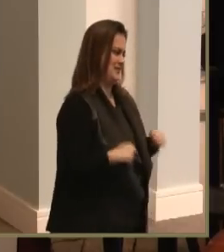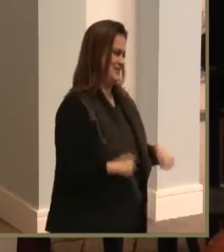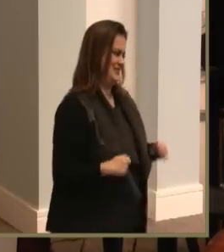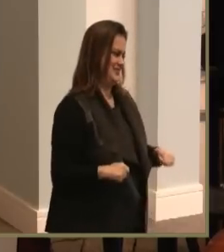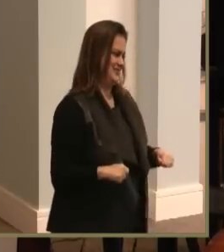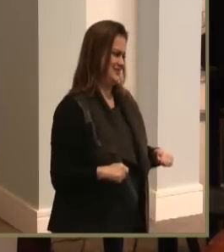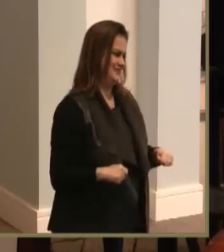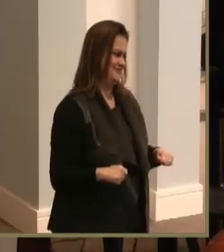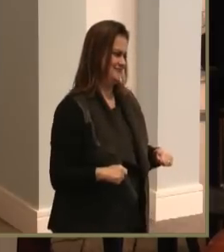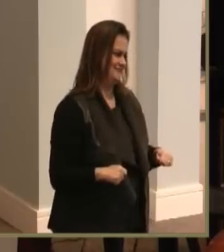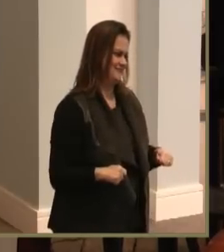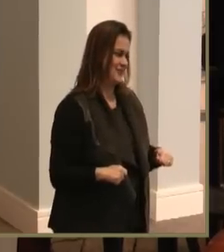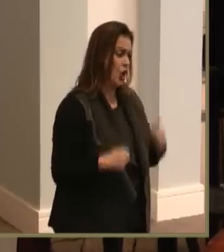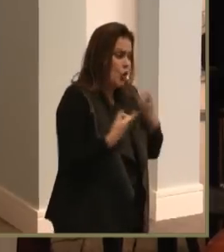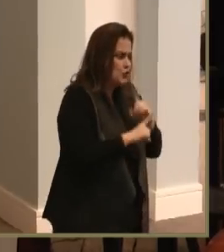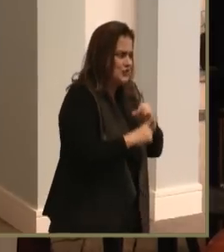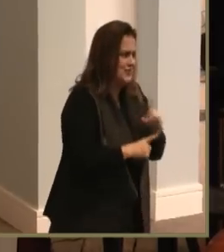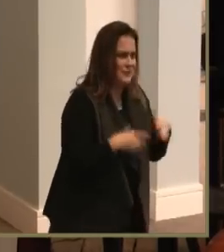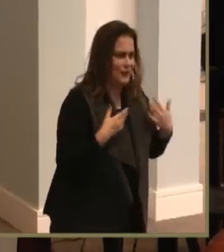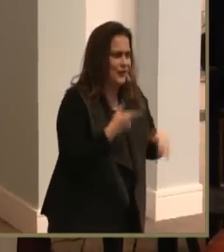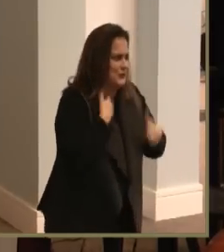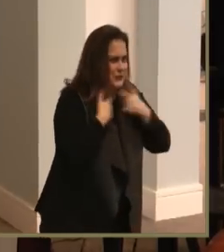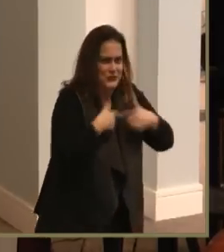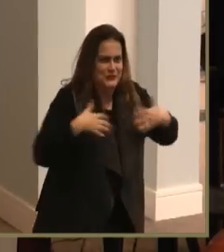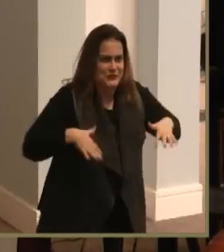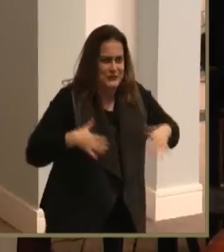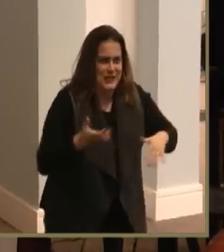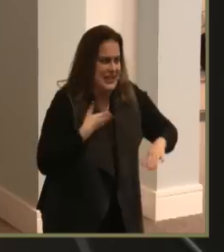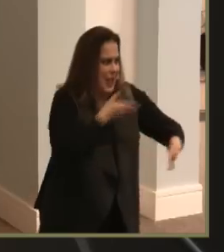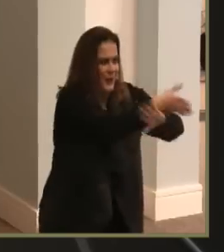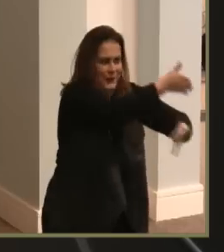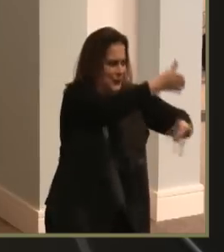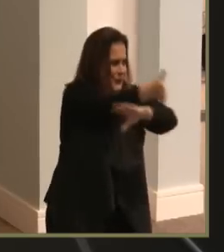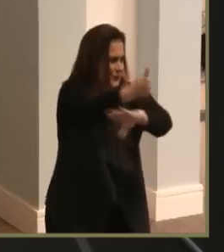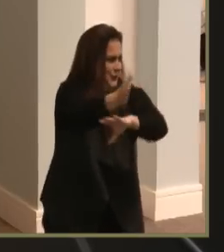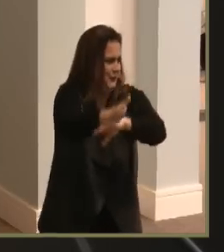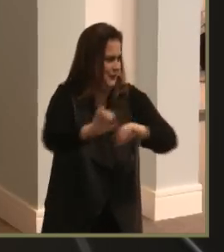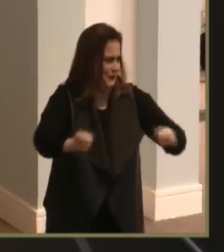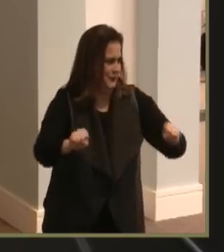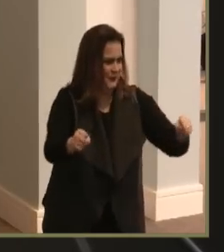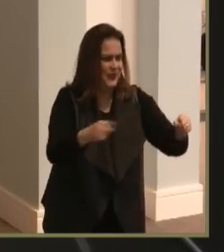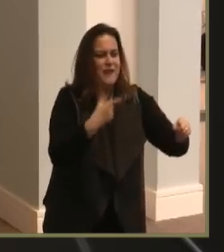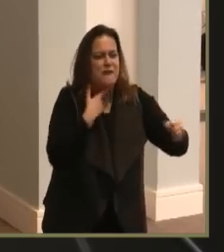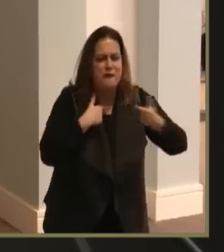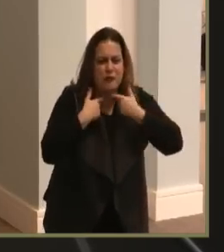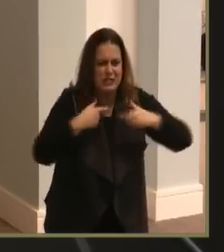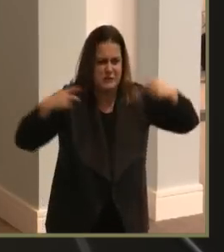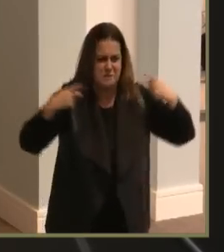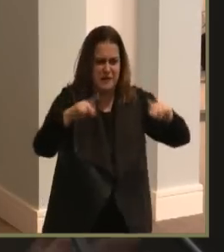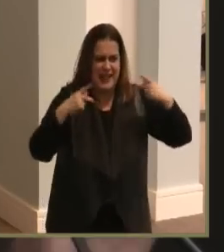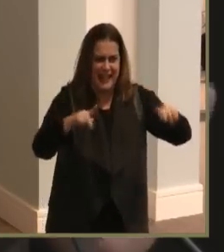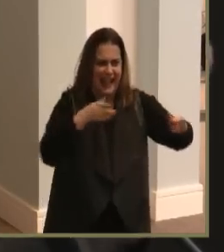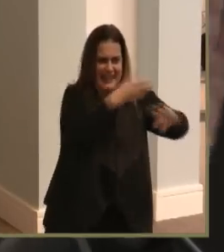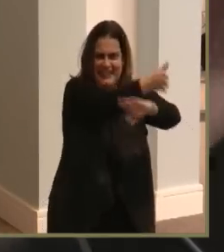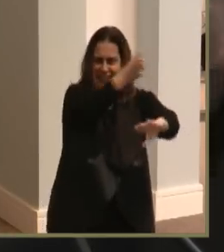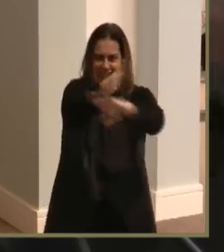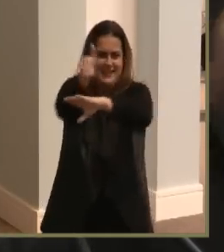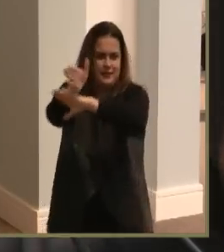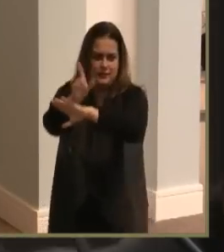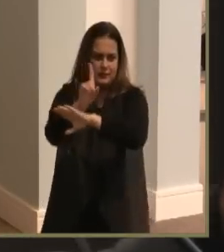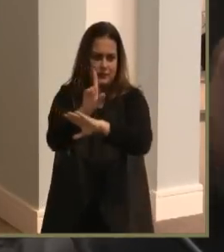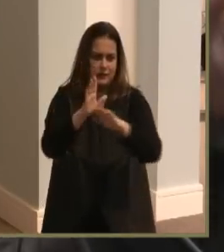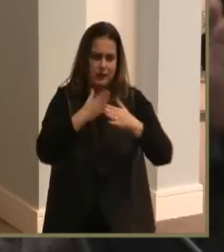Jerusalém. Imagino que os discípulos, com toda a euforia, com todo o ânimo, com toda a ousadia, desejosos de pregar o Evangelho, mas Jesus